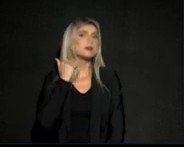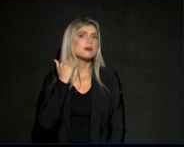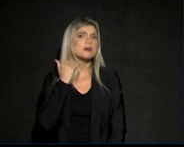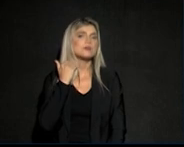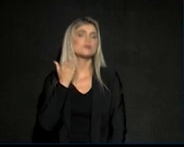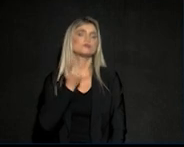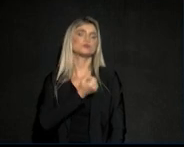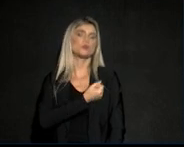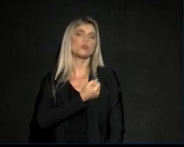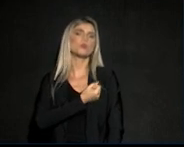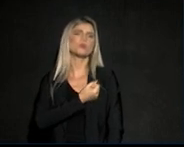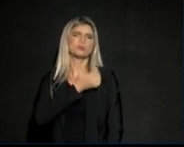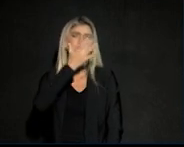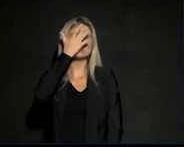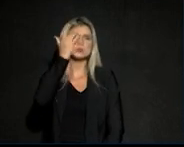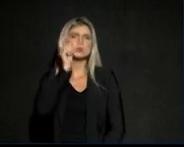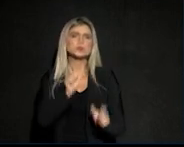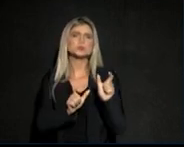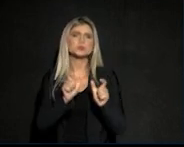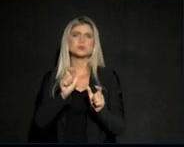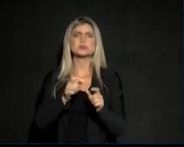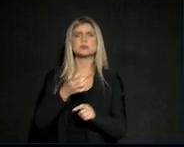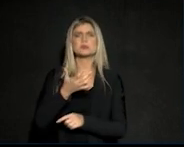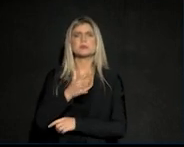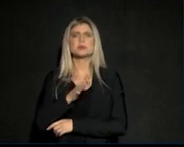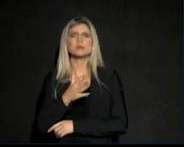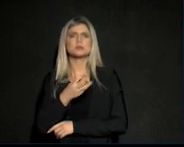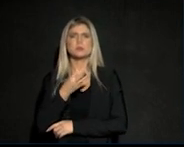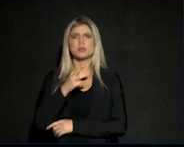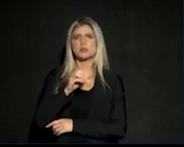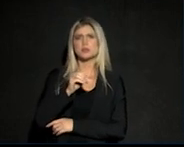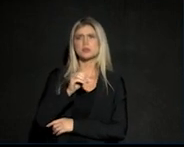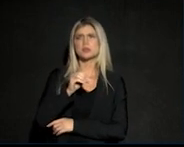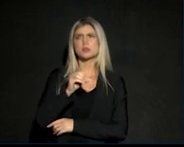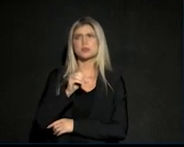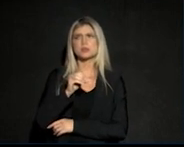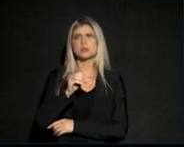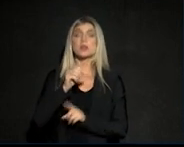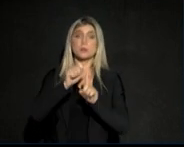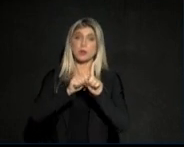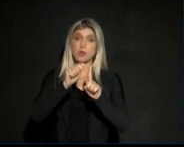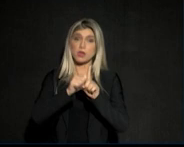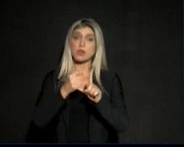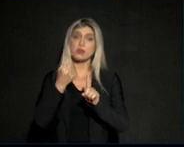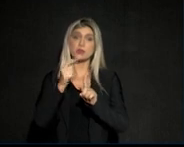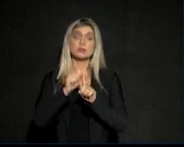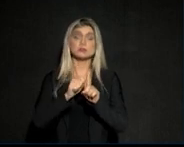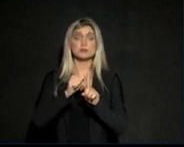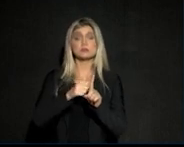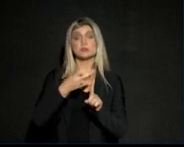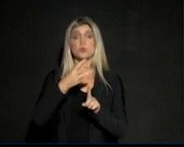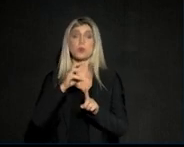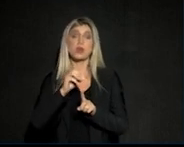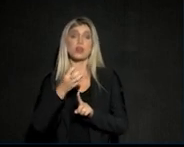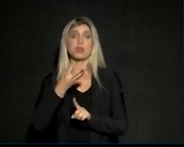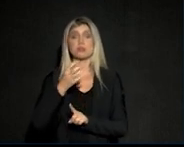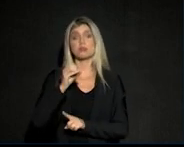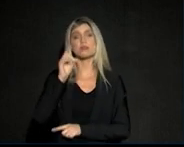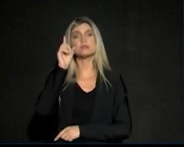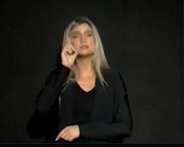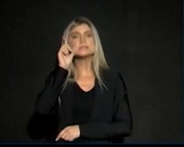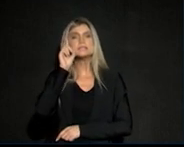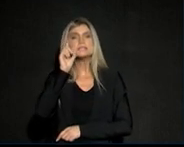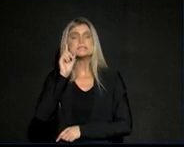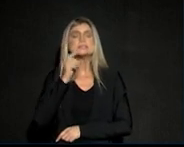usou em 35 dias e aí em 45 chegou o auxílio é eu acho que isso é algo que a gente se orgulha muito